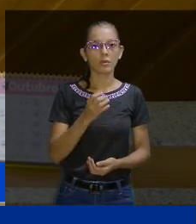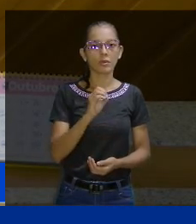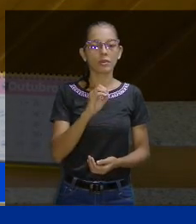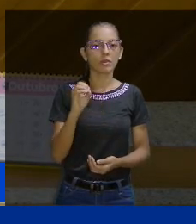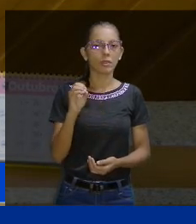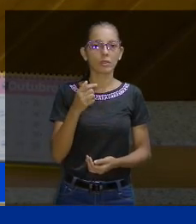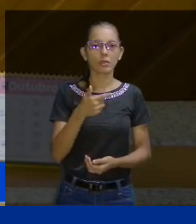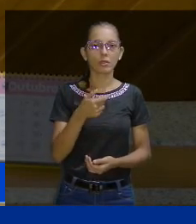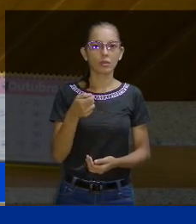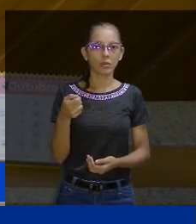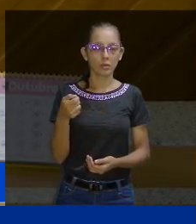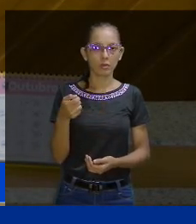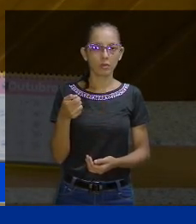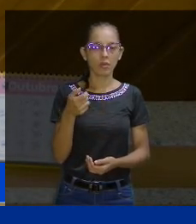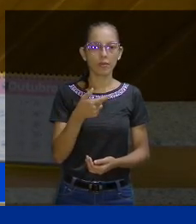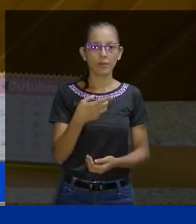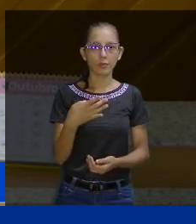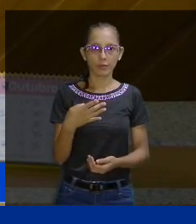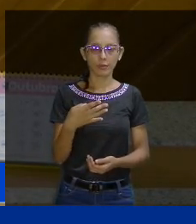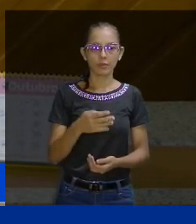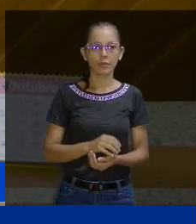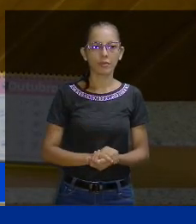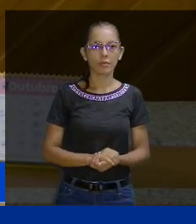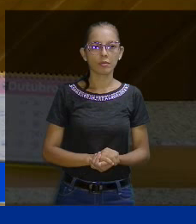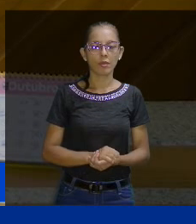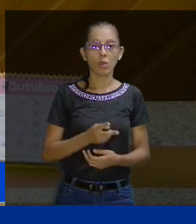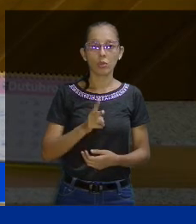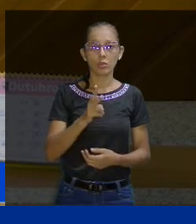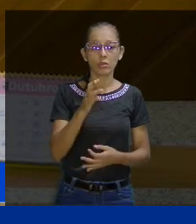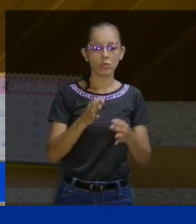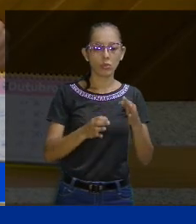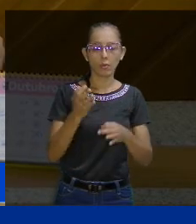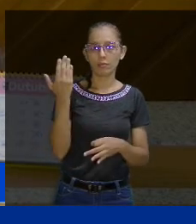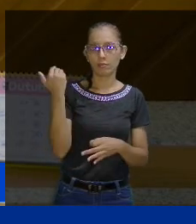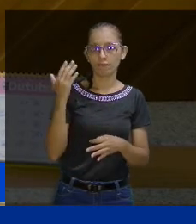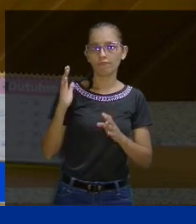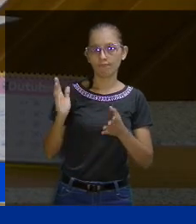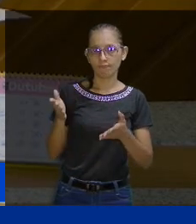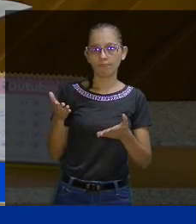de 2024, é uma continuação de julgamento.